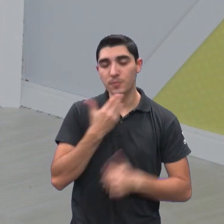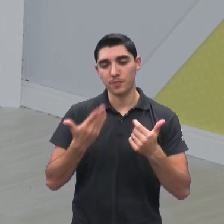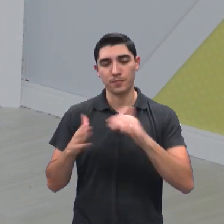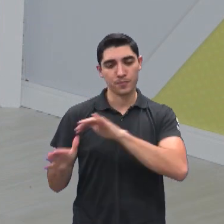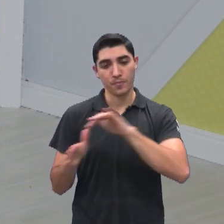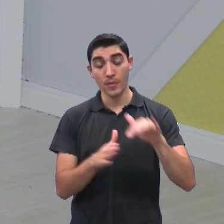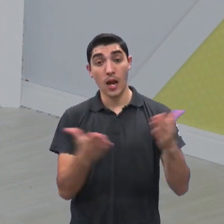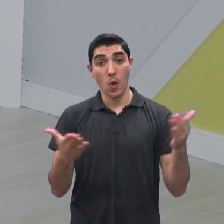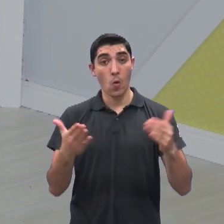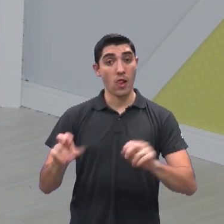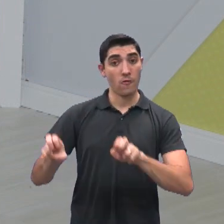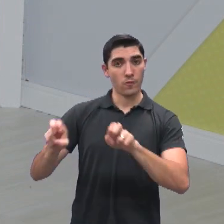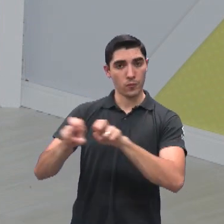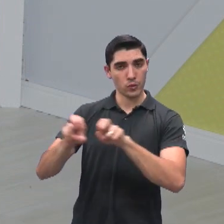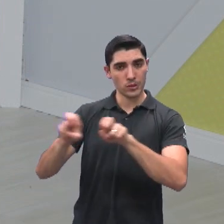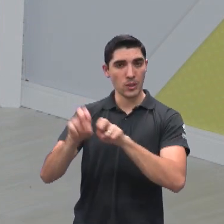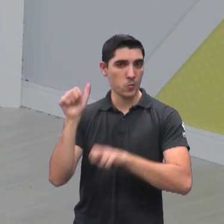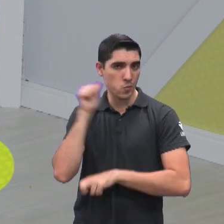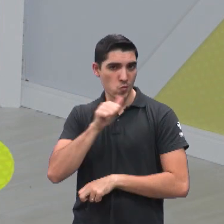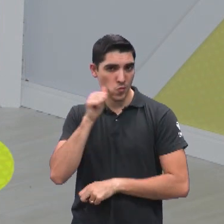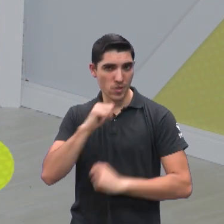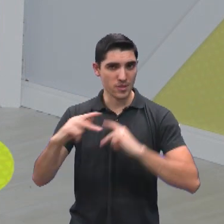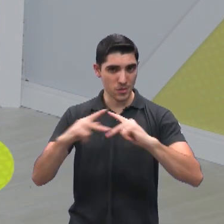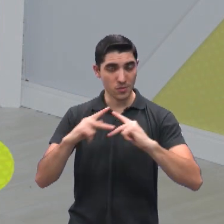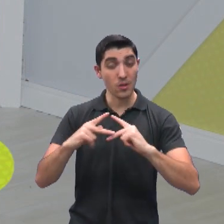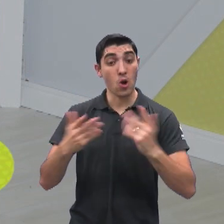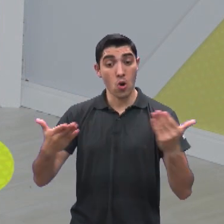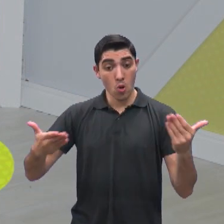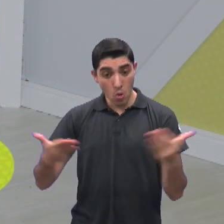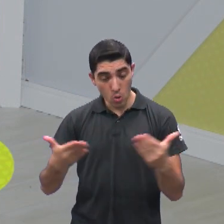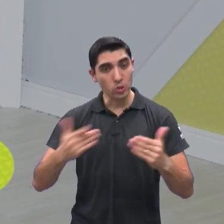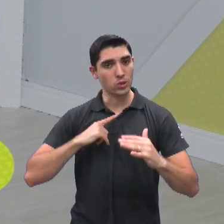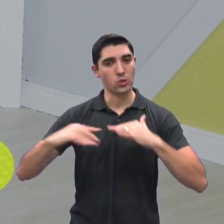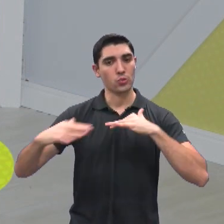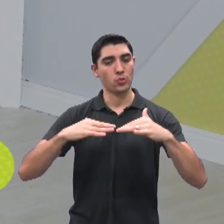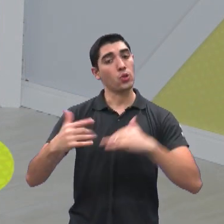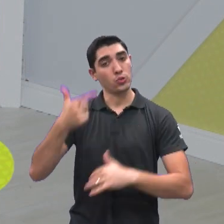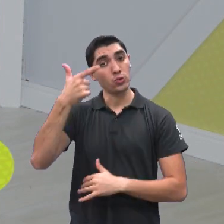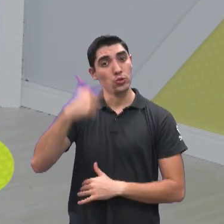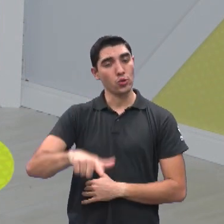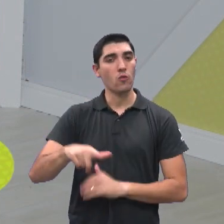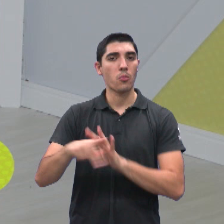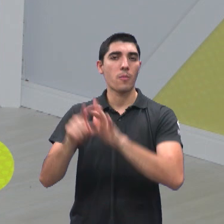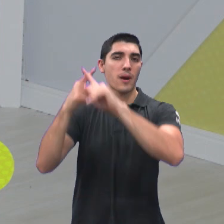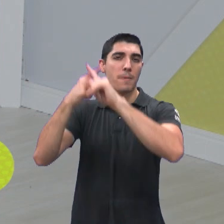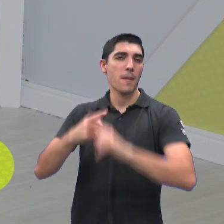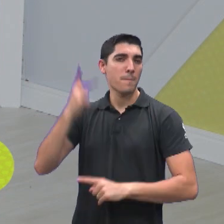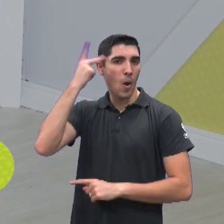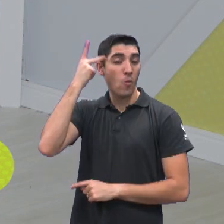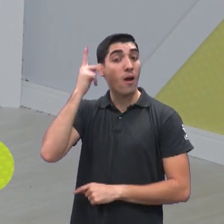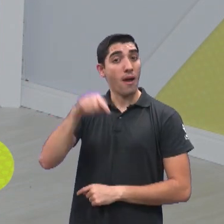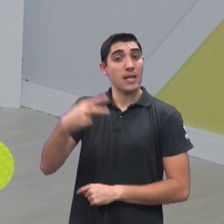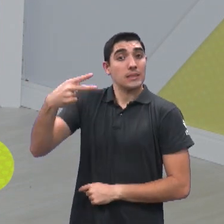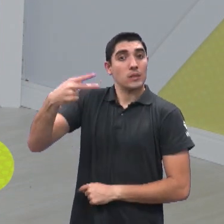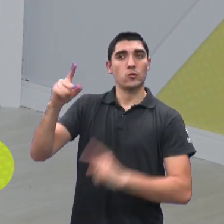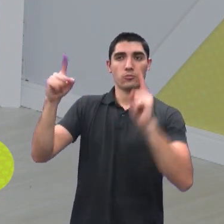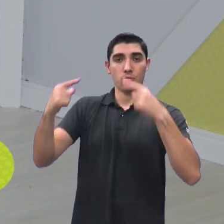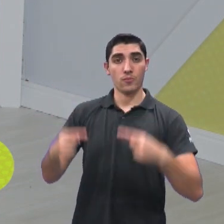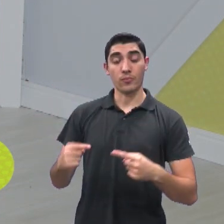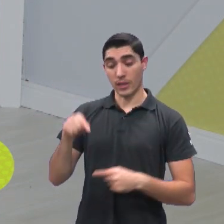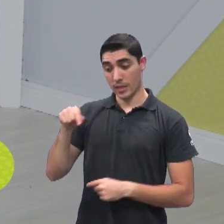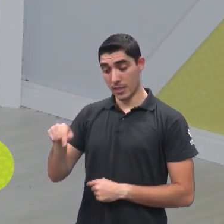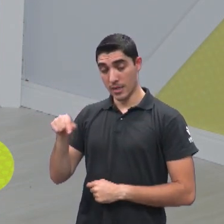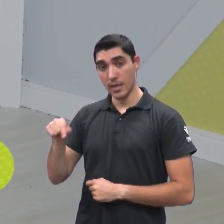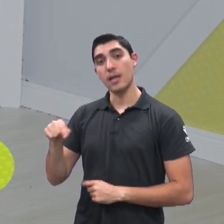futsal, a Máquina Amarela entra em quadra hoje pela segunda rodada da fase de classificação do Campeonato Paulista. O São José recebe o Campos do Jordão